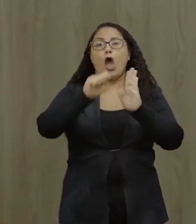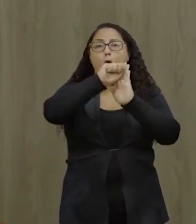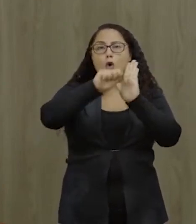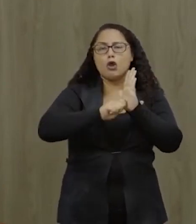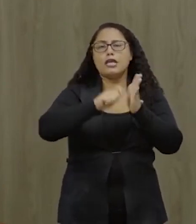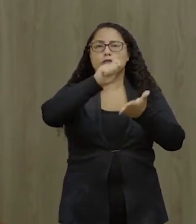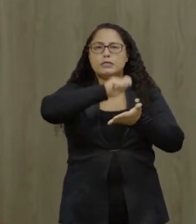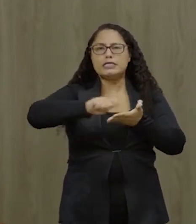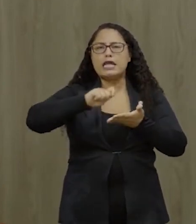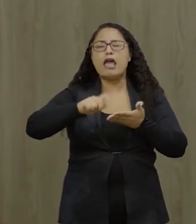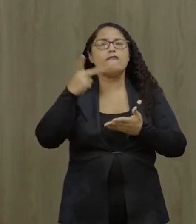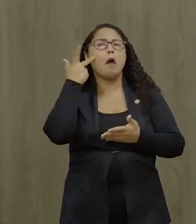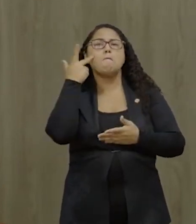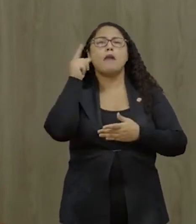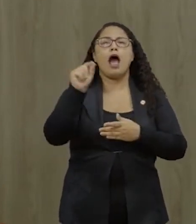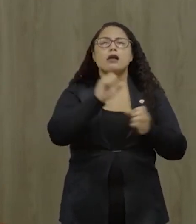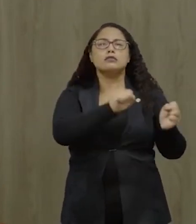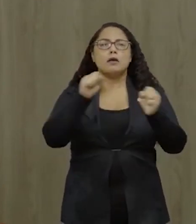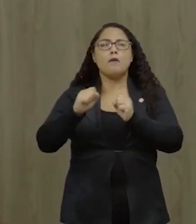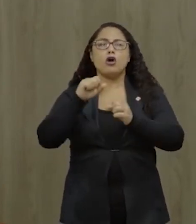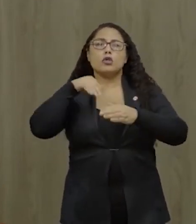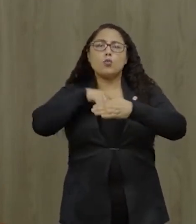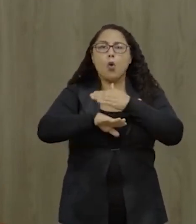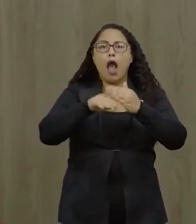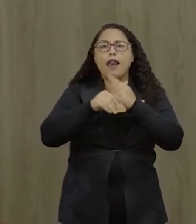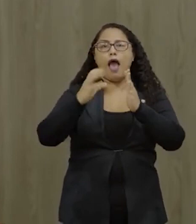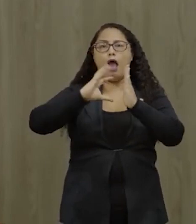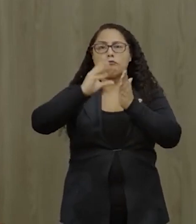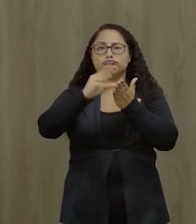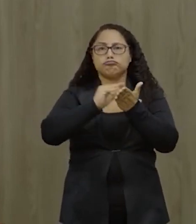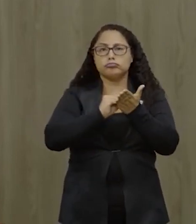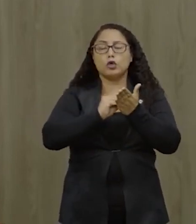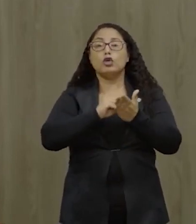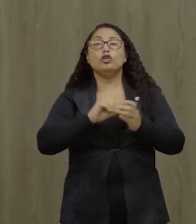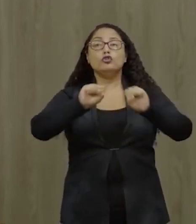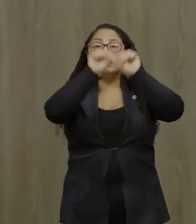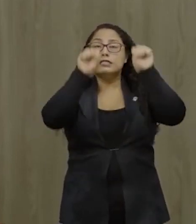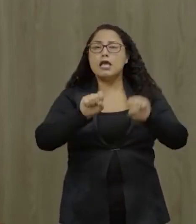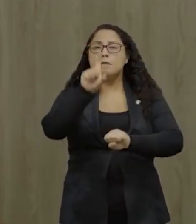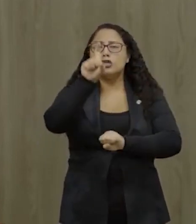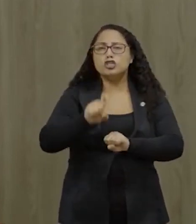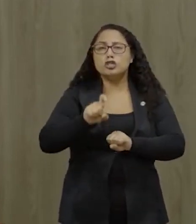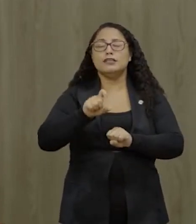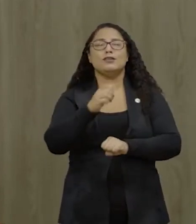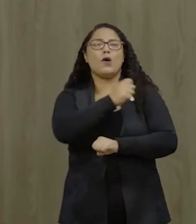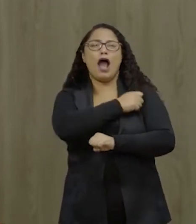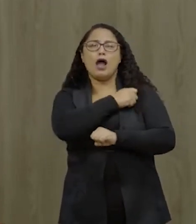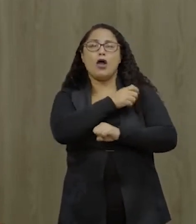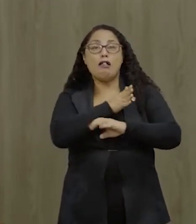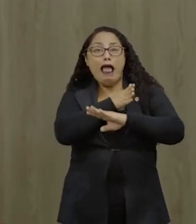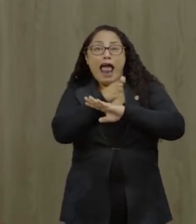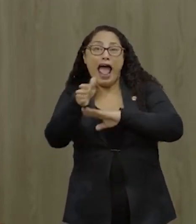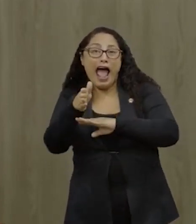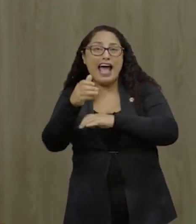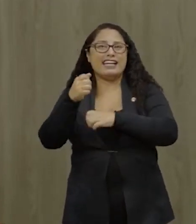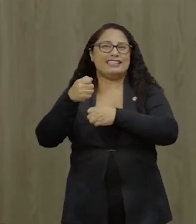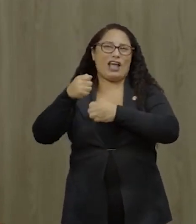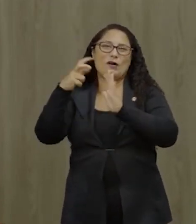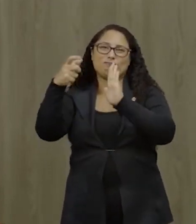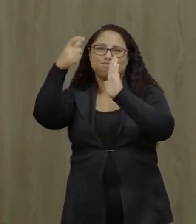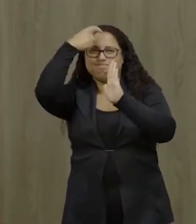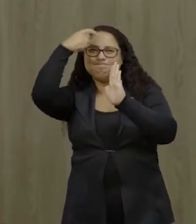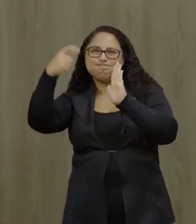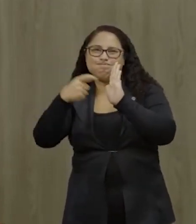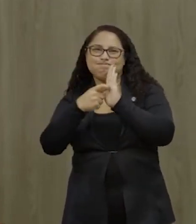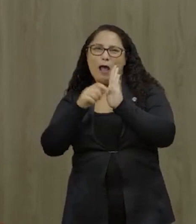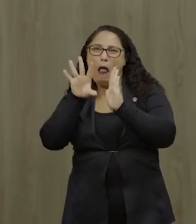Escreva um algoritmo para que você possa armazenar dados no sistema X. O aluno vai no GPT, escreve,